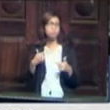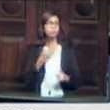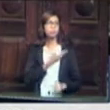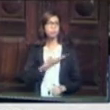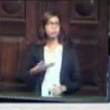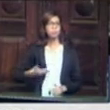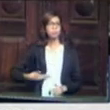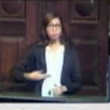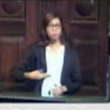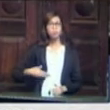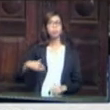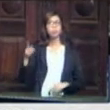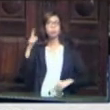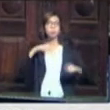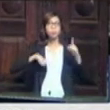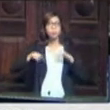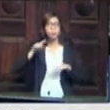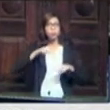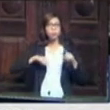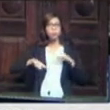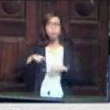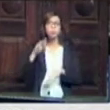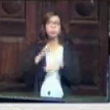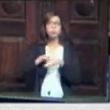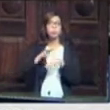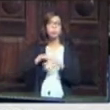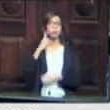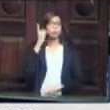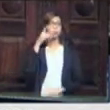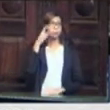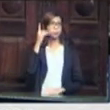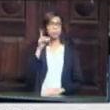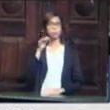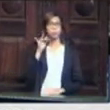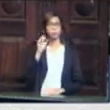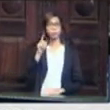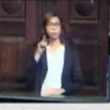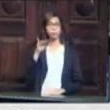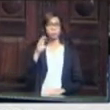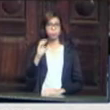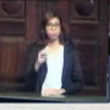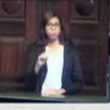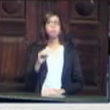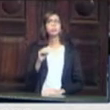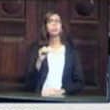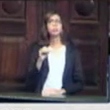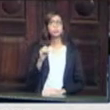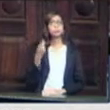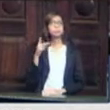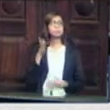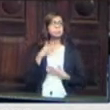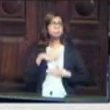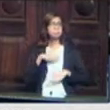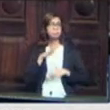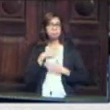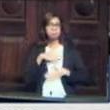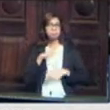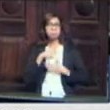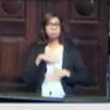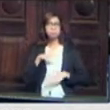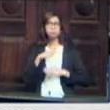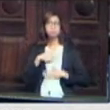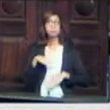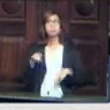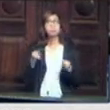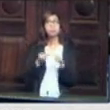por parte do deputado Luiz Paulo, que no primeiro momento trouxe uma certa tranquilidade, um